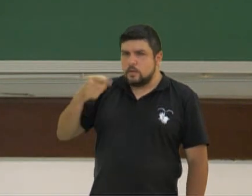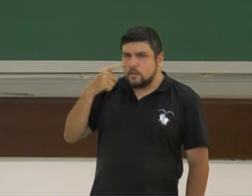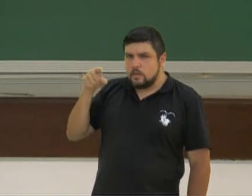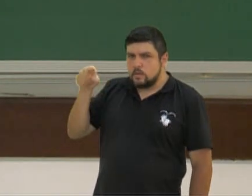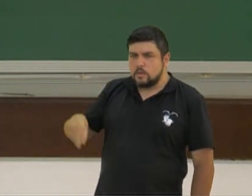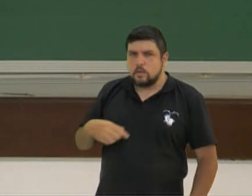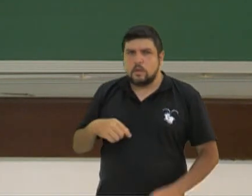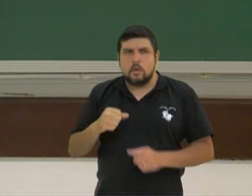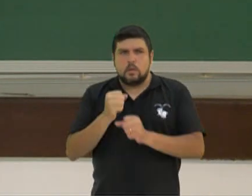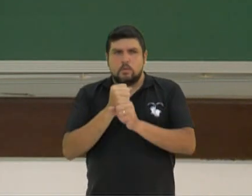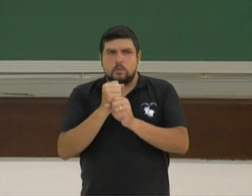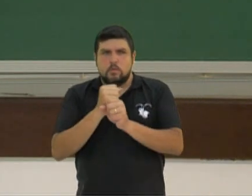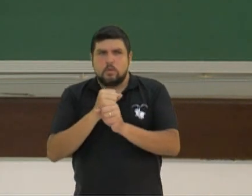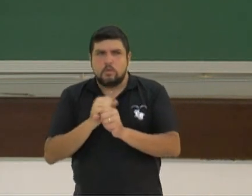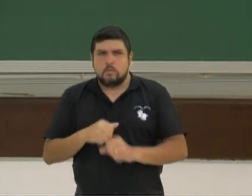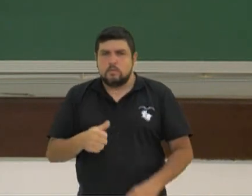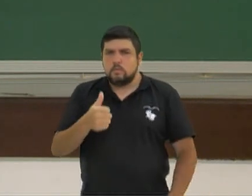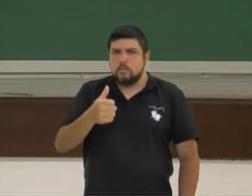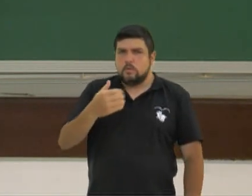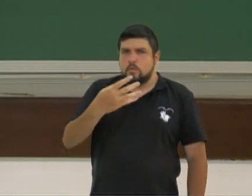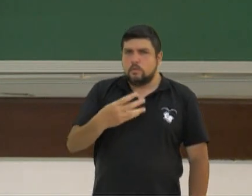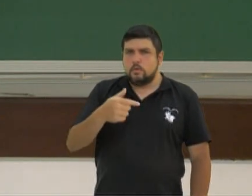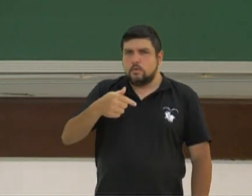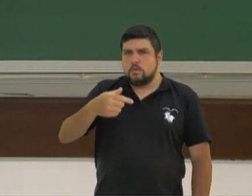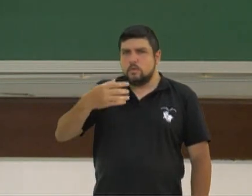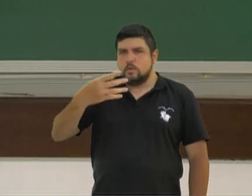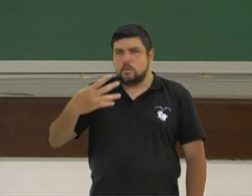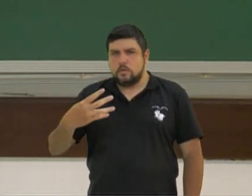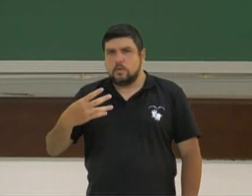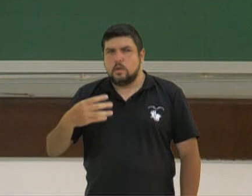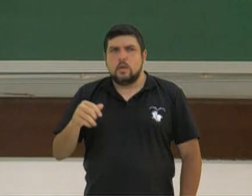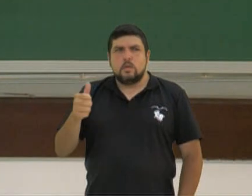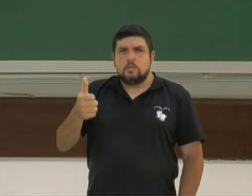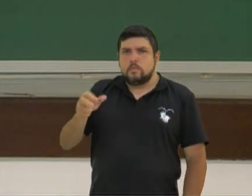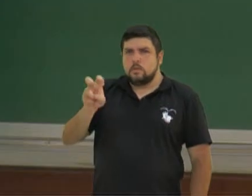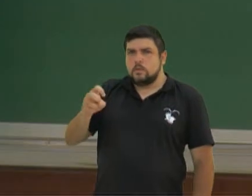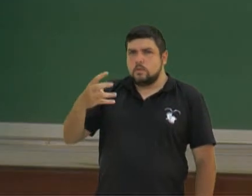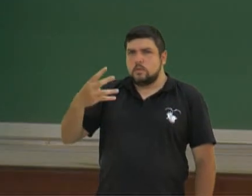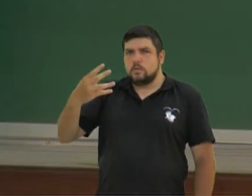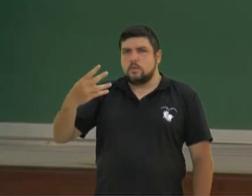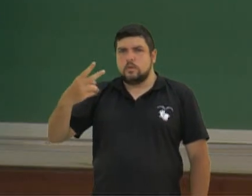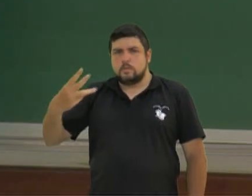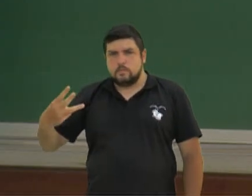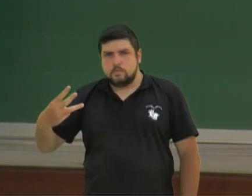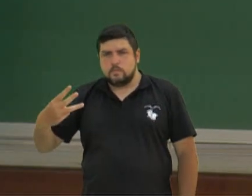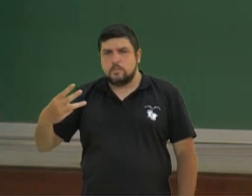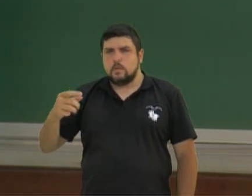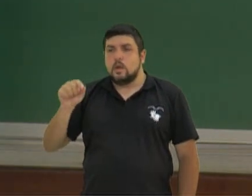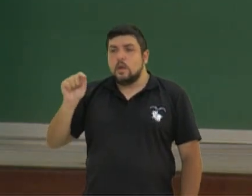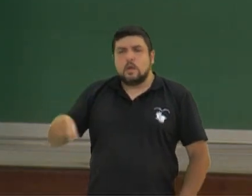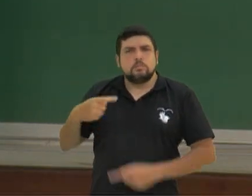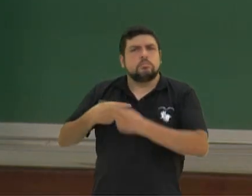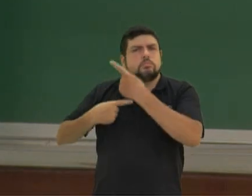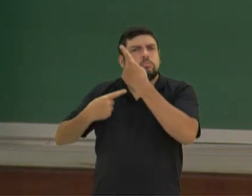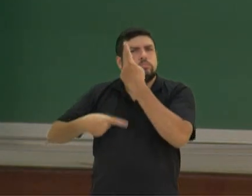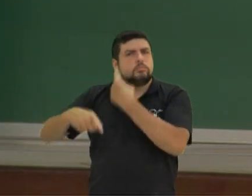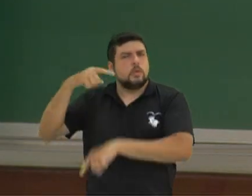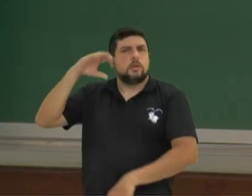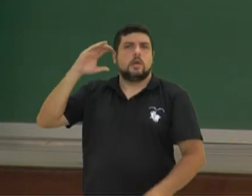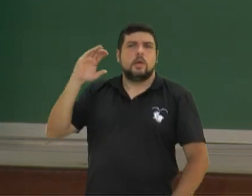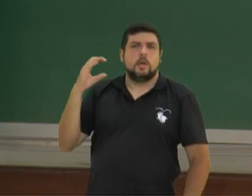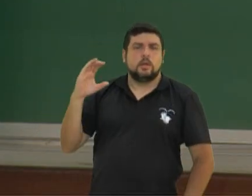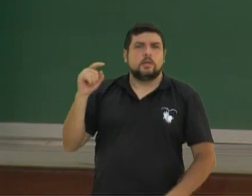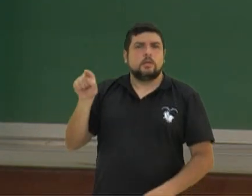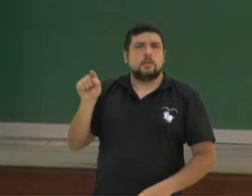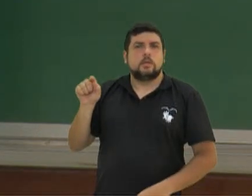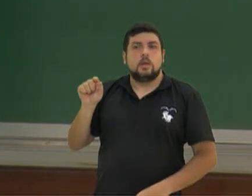e 1543 e o Copérnico ele revoluciona a ciência, porque é ele quem vai